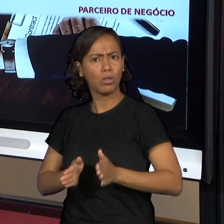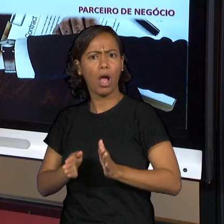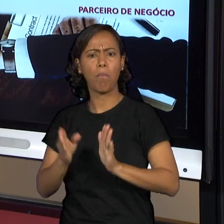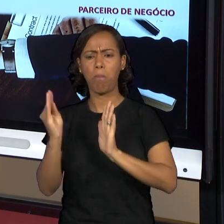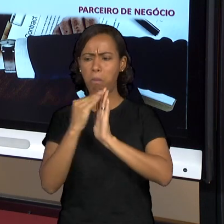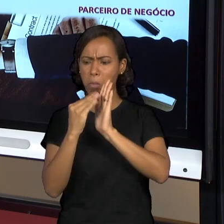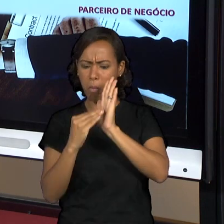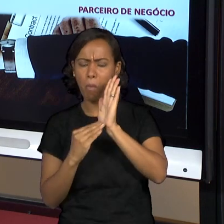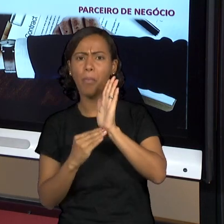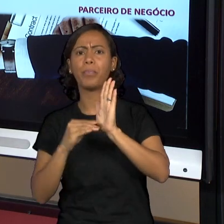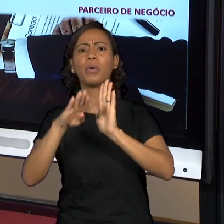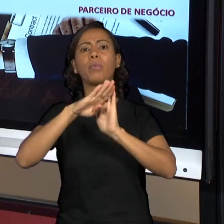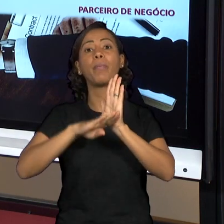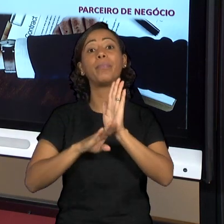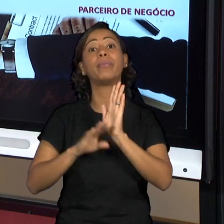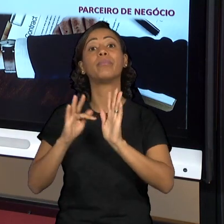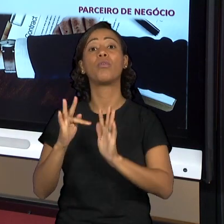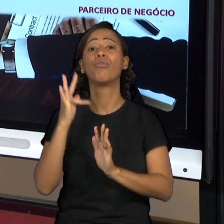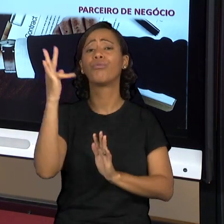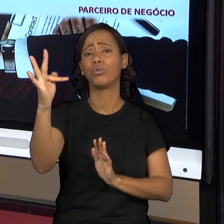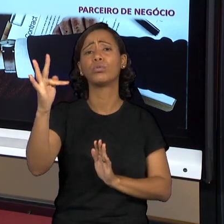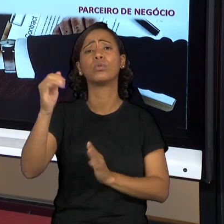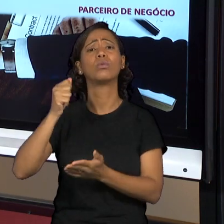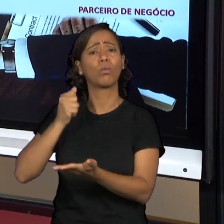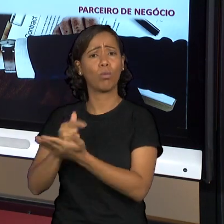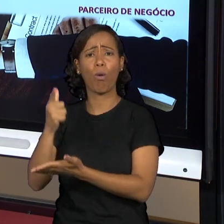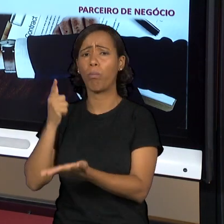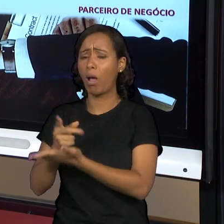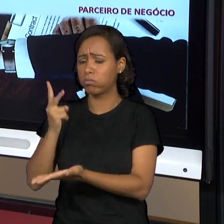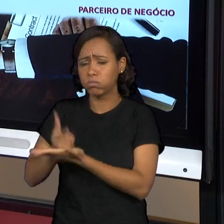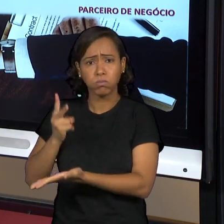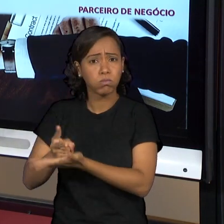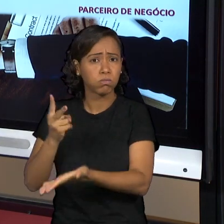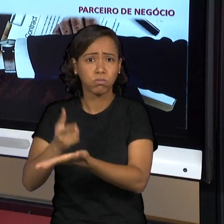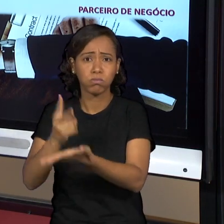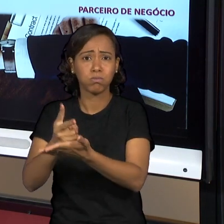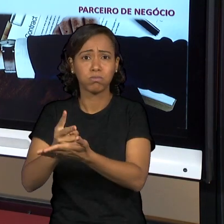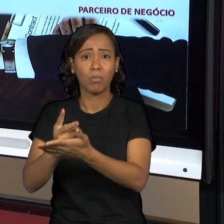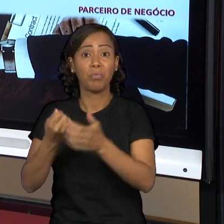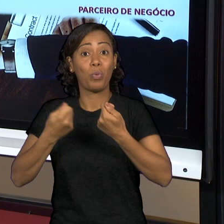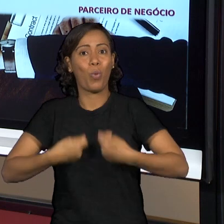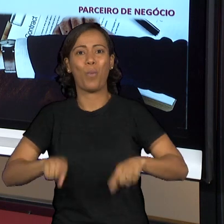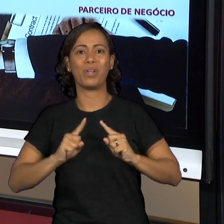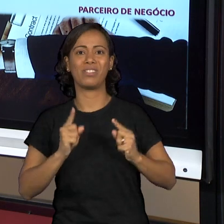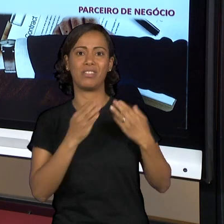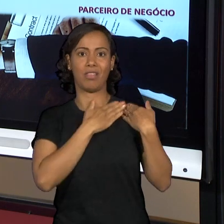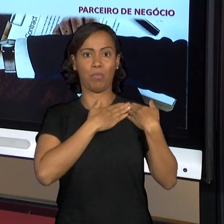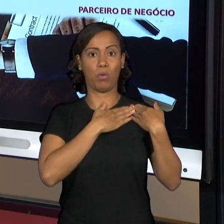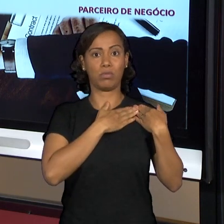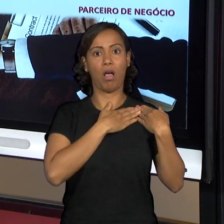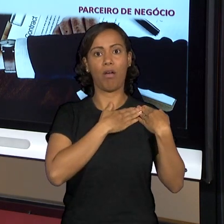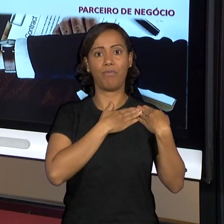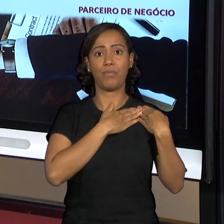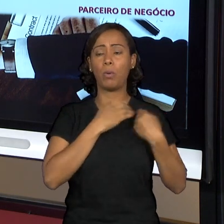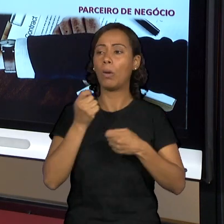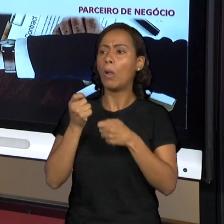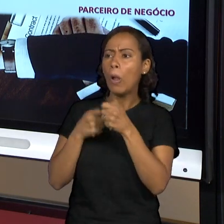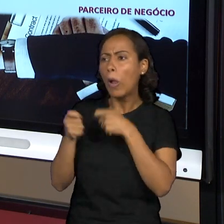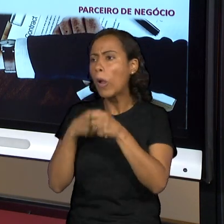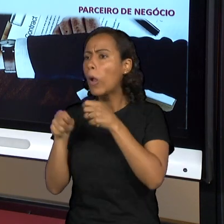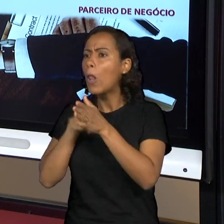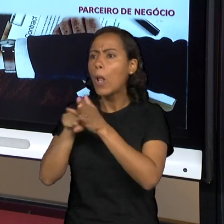pode acontecer de forma contínua, sem que exija do comprador ou então do responsável por essa compra uma